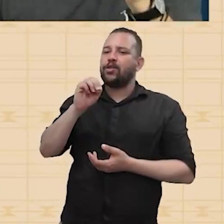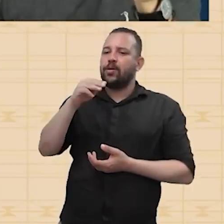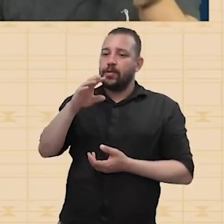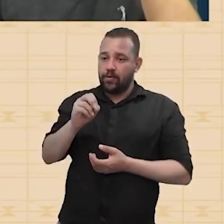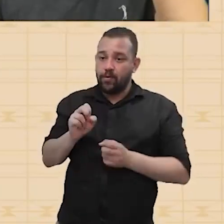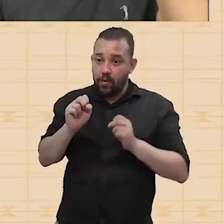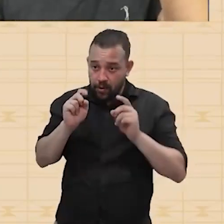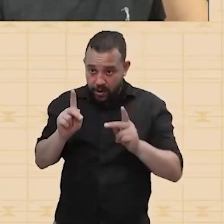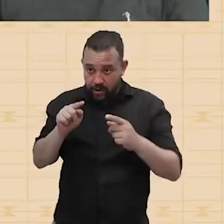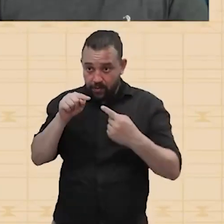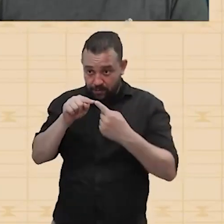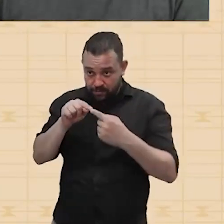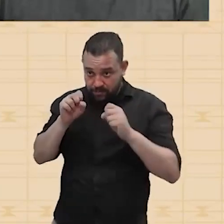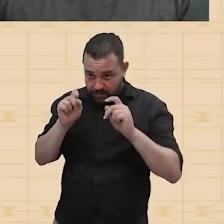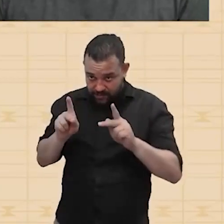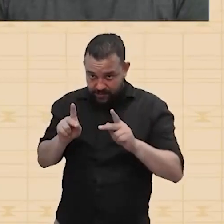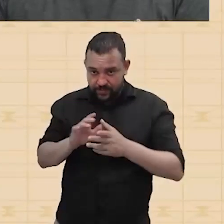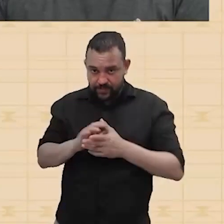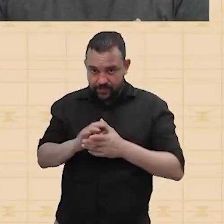Show? Vamos lá.